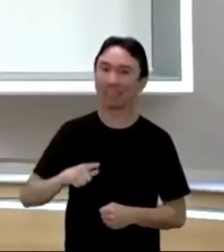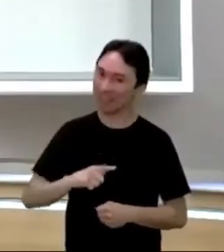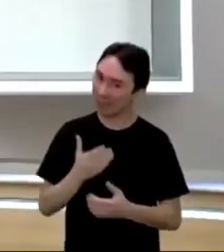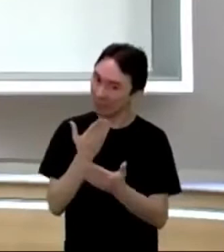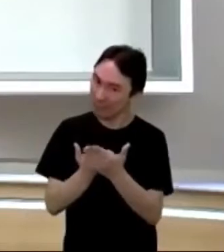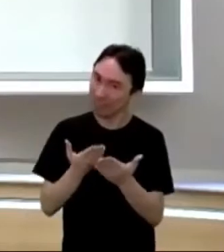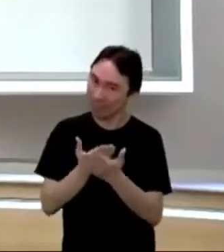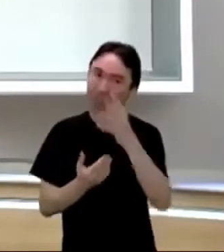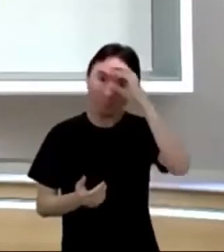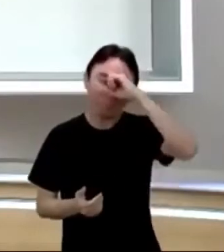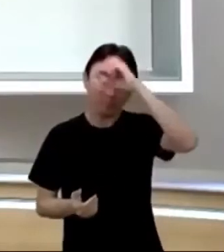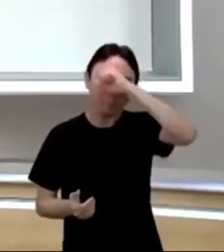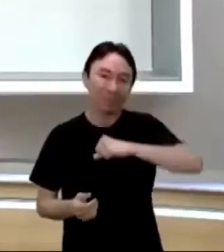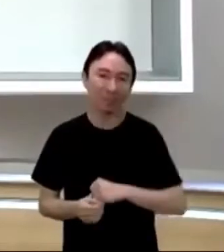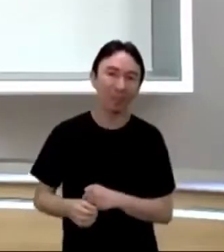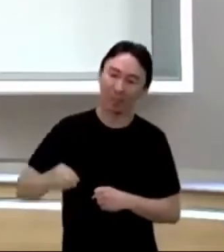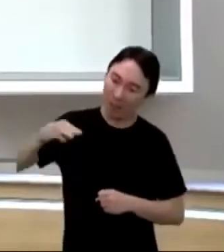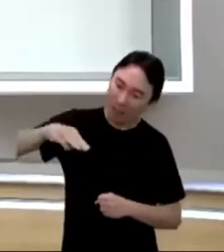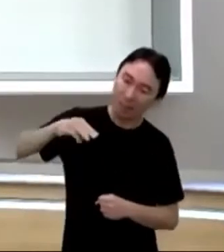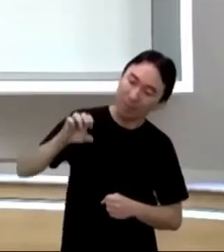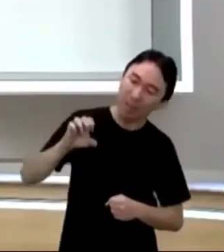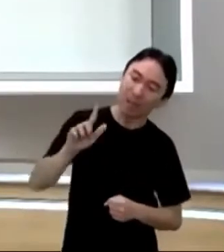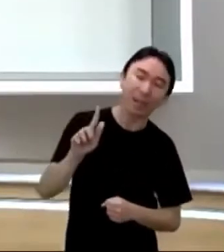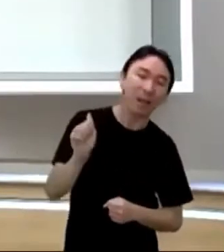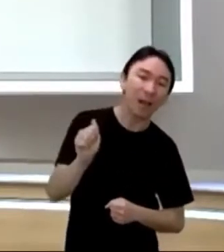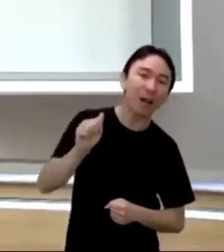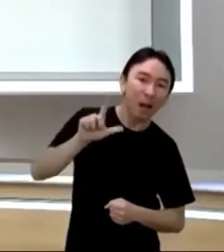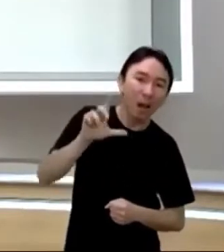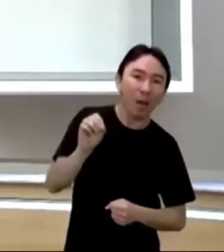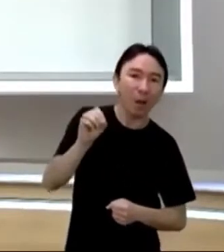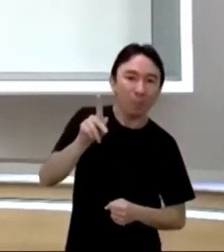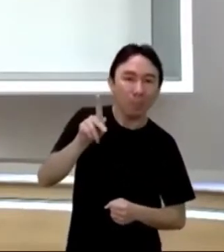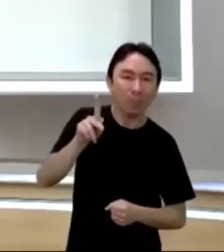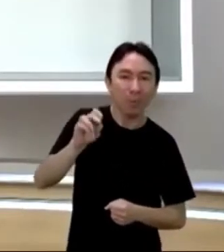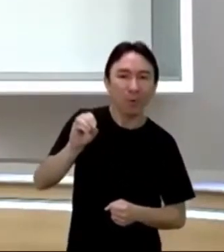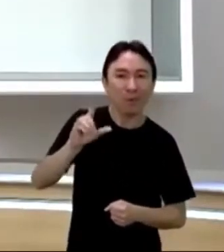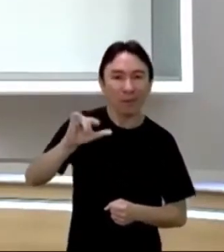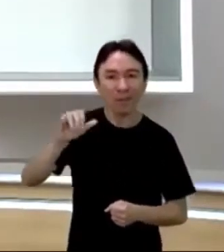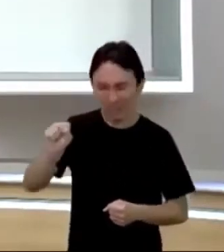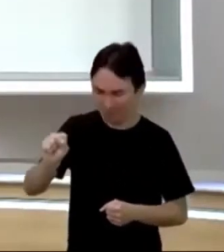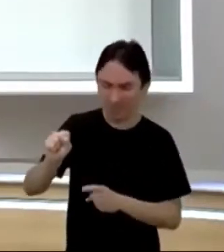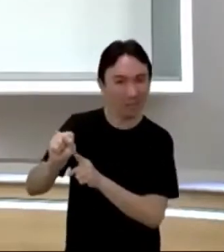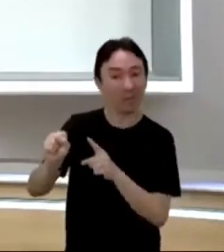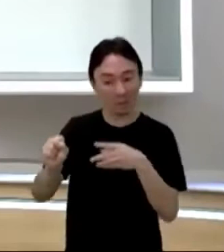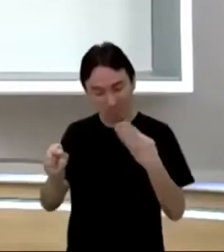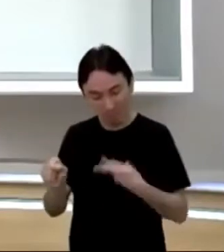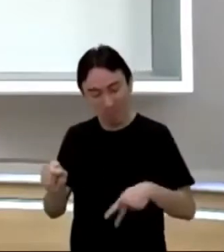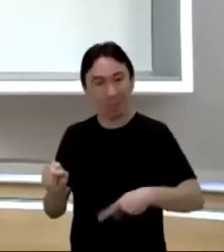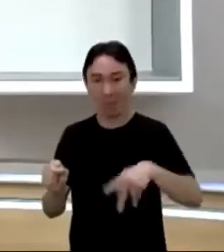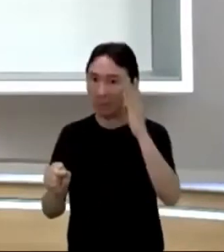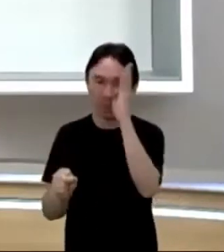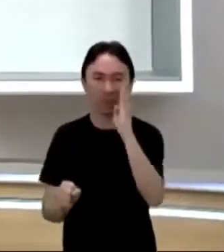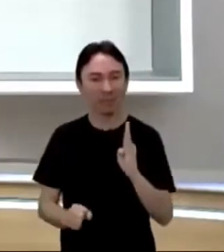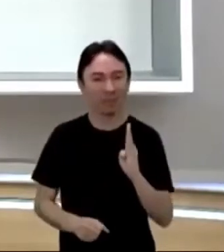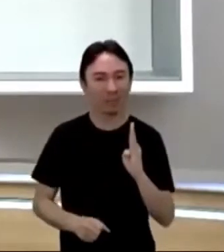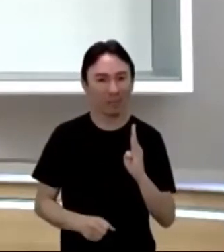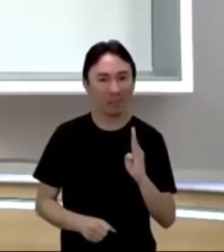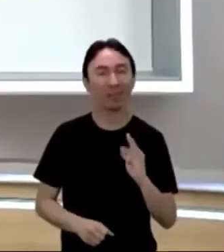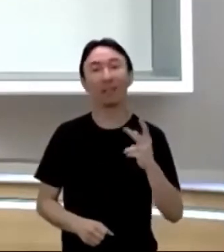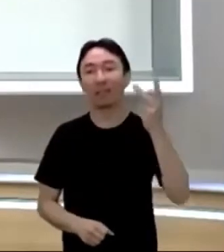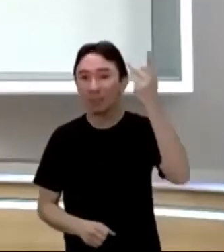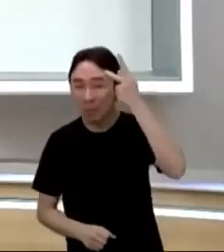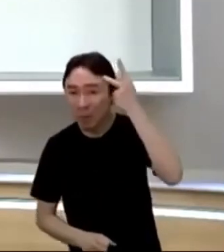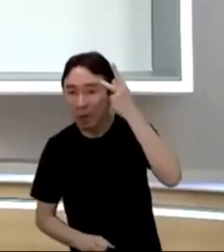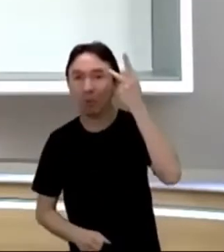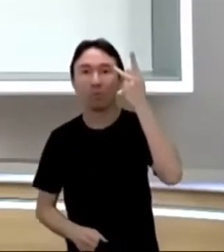Altieres. Megalópole brasileira, aí, ó. Acabou de responder, nós temos aí uma megalópole brasileira, né? São Paulo, Rio